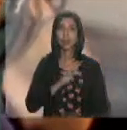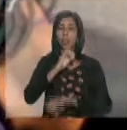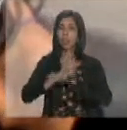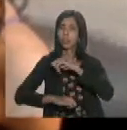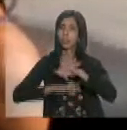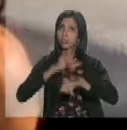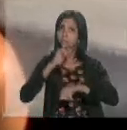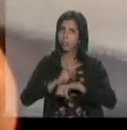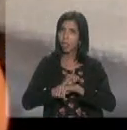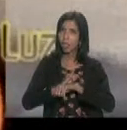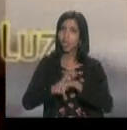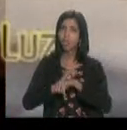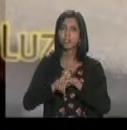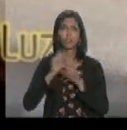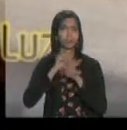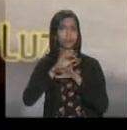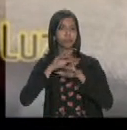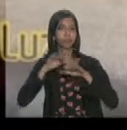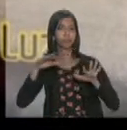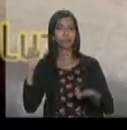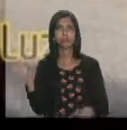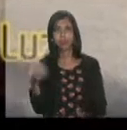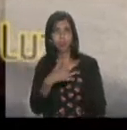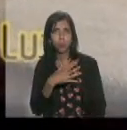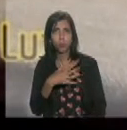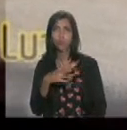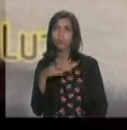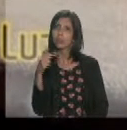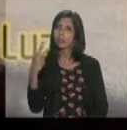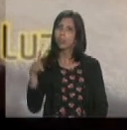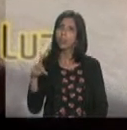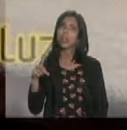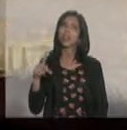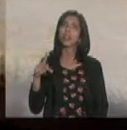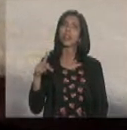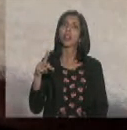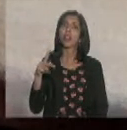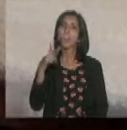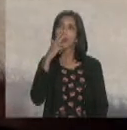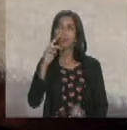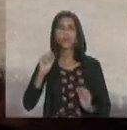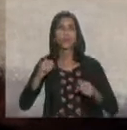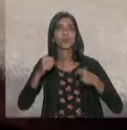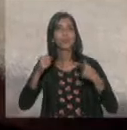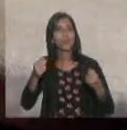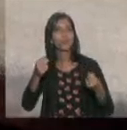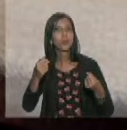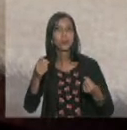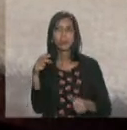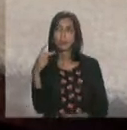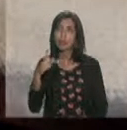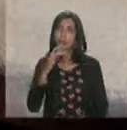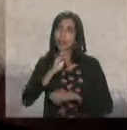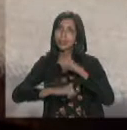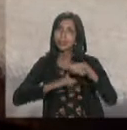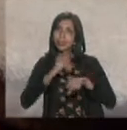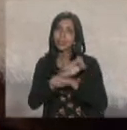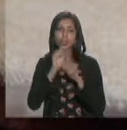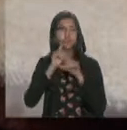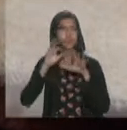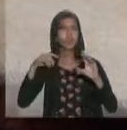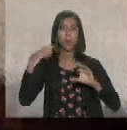A internet é o grande Exu contemporâneo. Ela é o grande movimento, ela que se